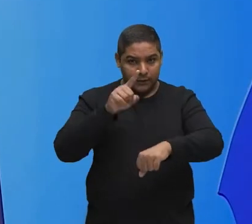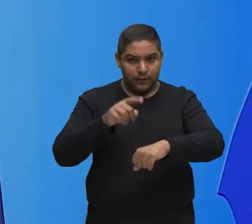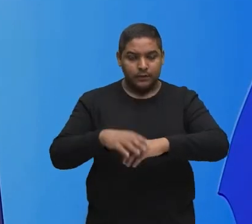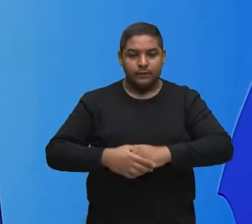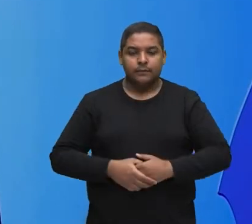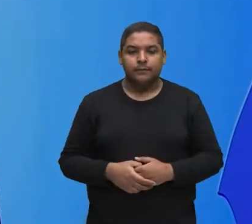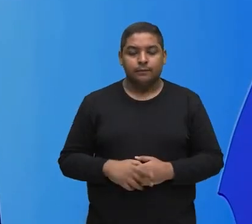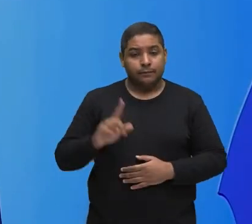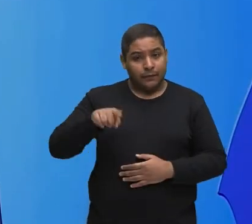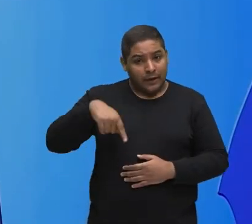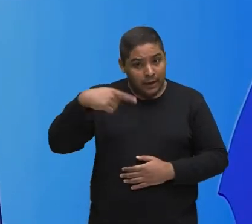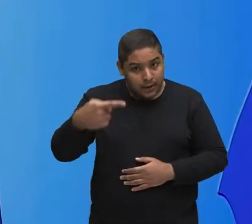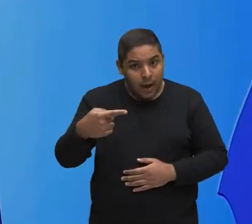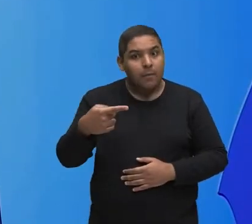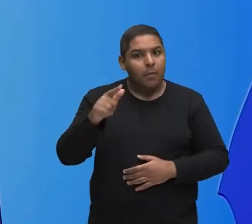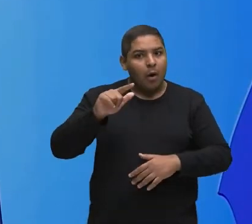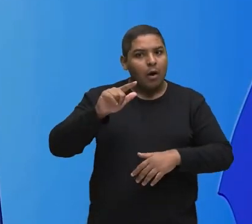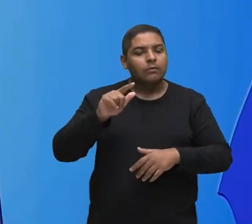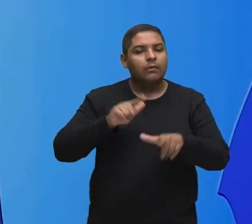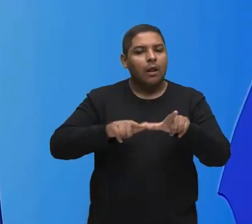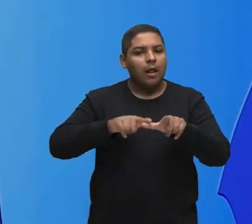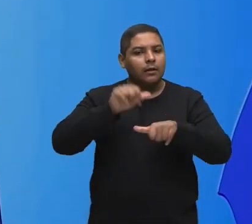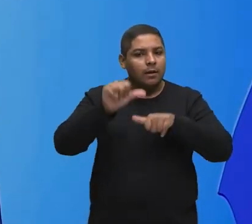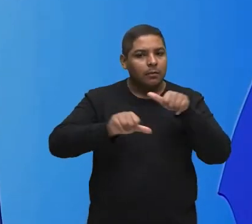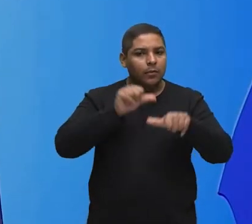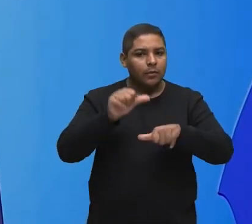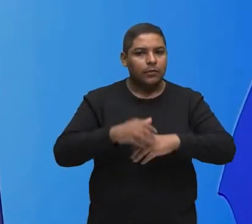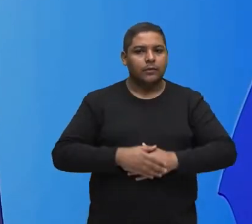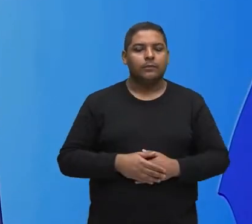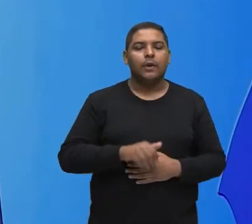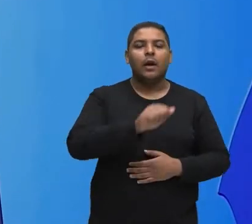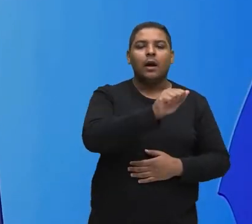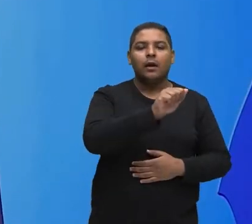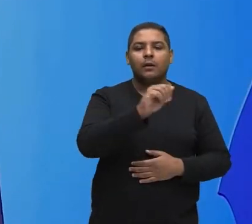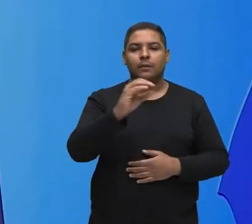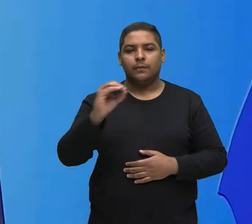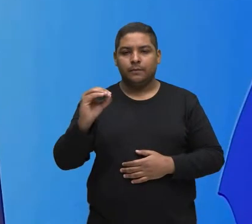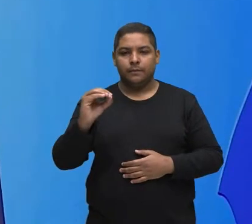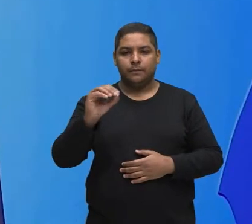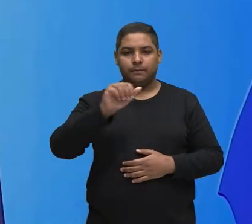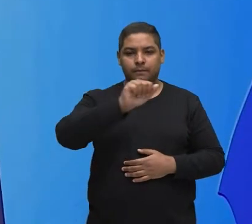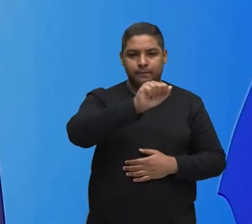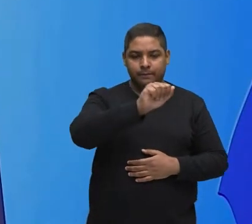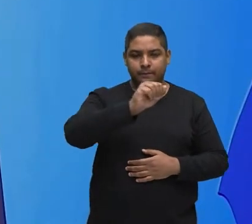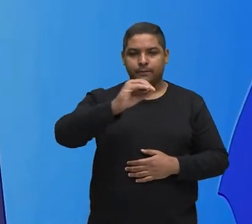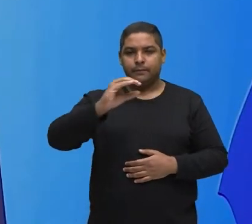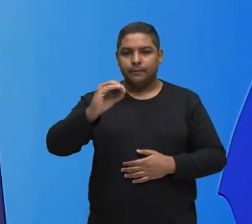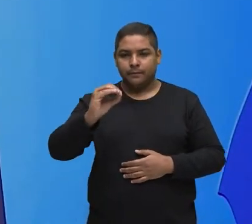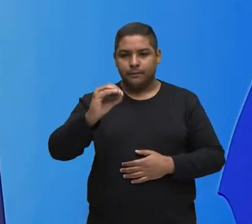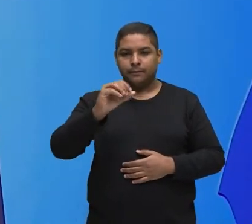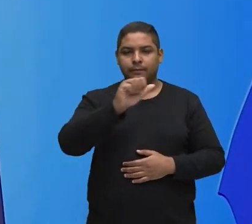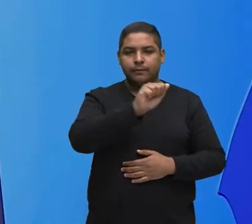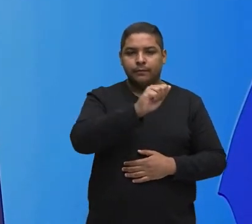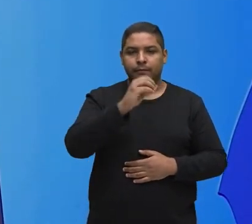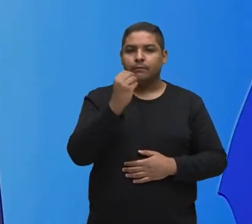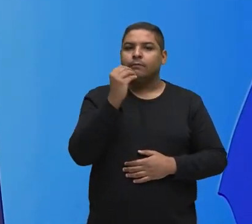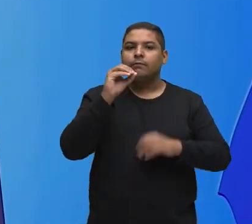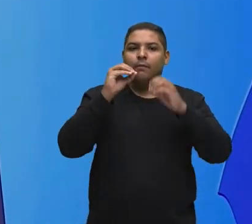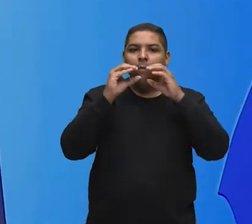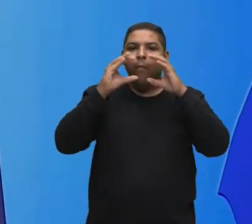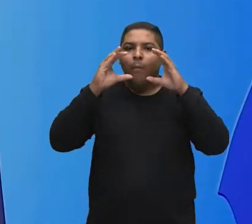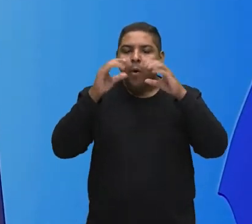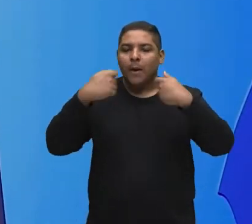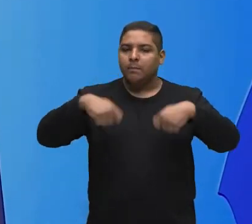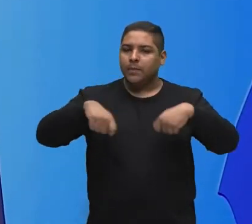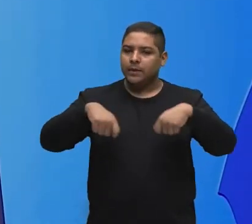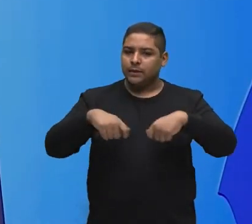Após essas letras, O. Com a vogal A e O, Articule exageradamente, abrindo bem a